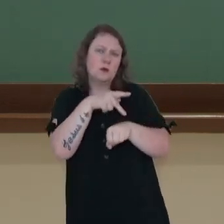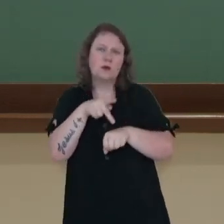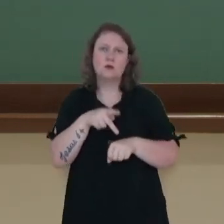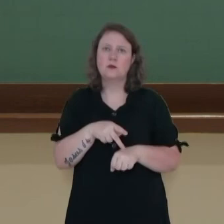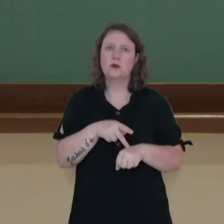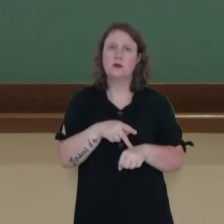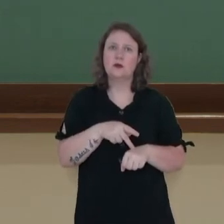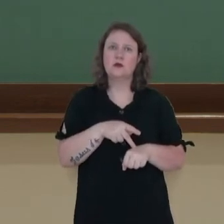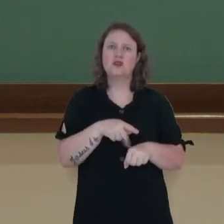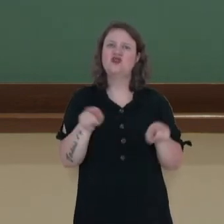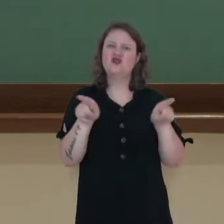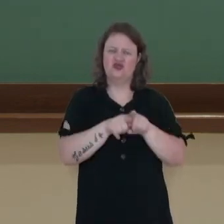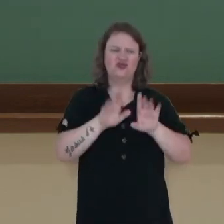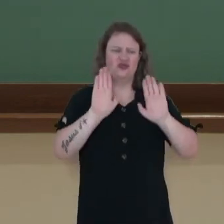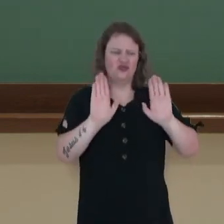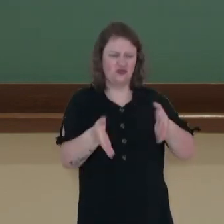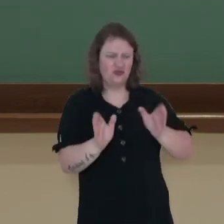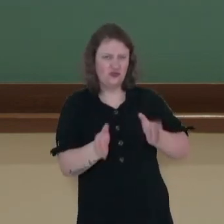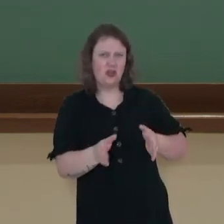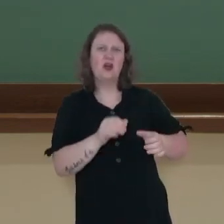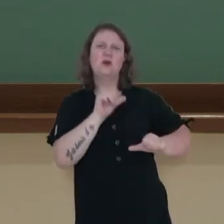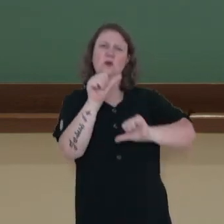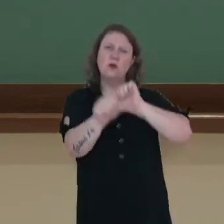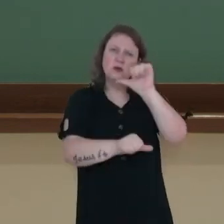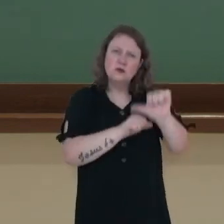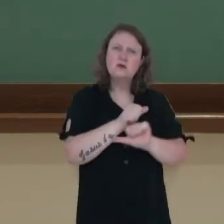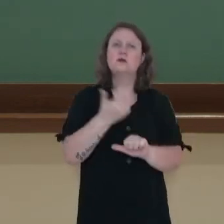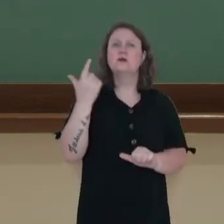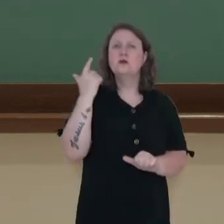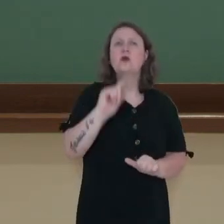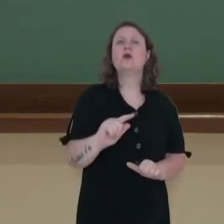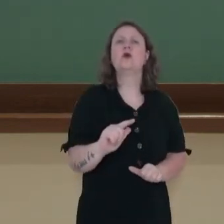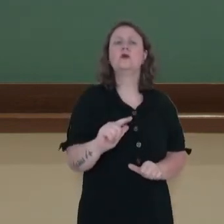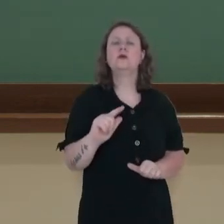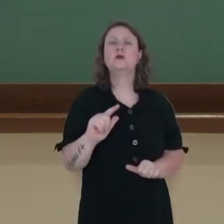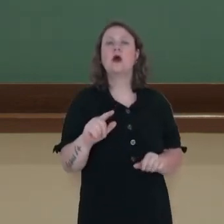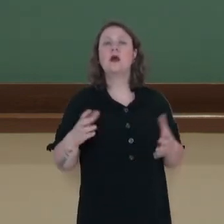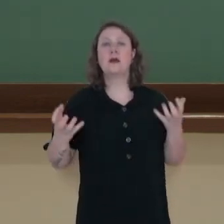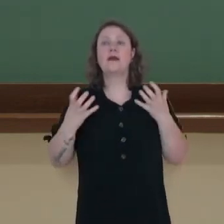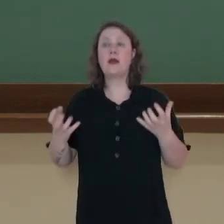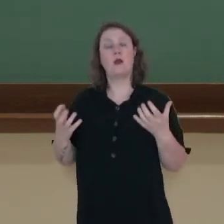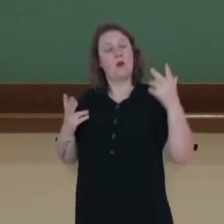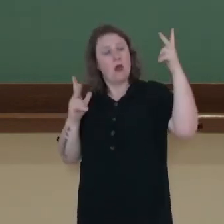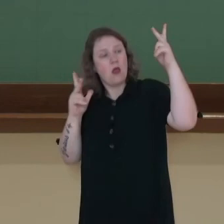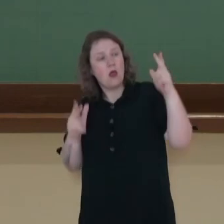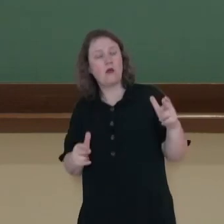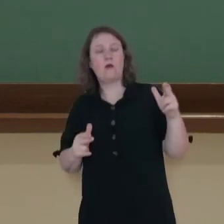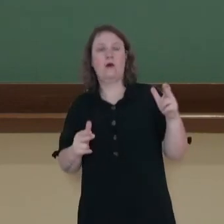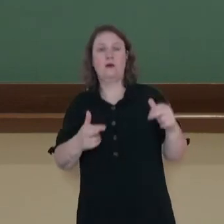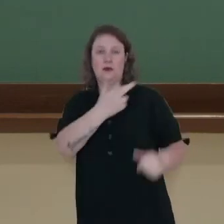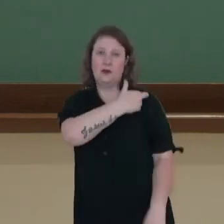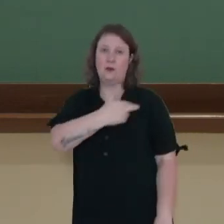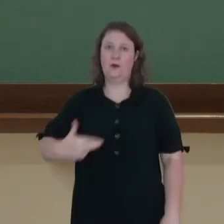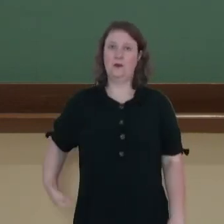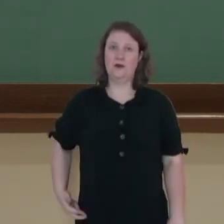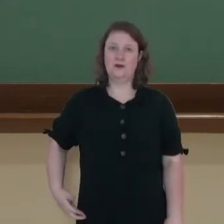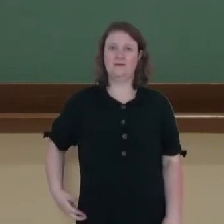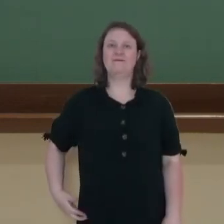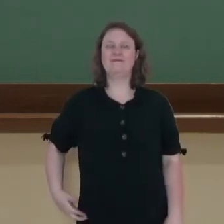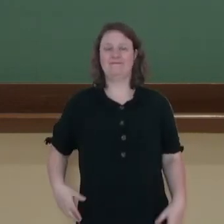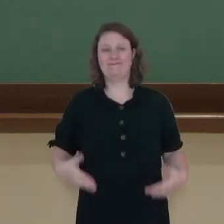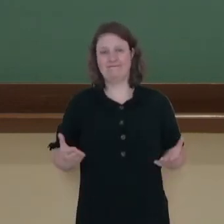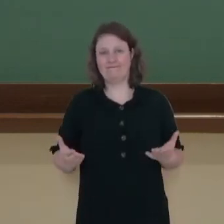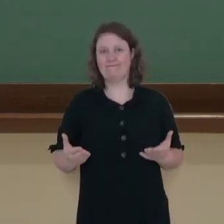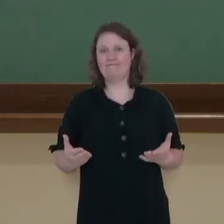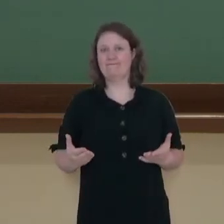que adotaram o republicanismo pós-independência, queremos também ser republicano.